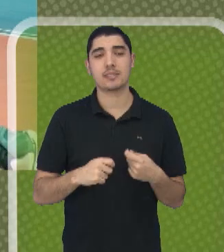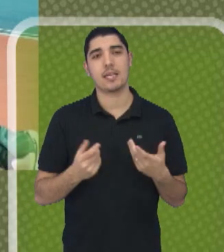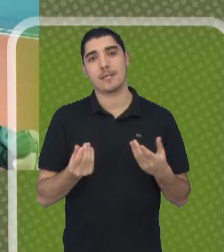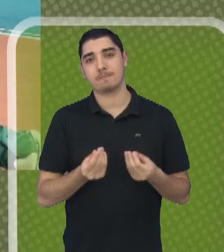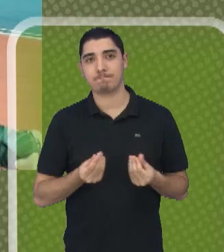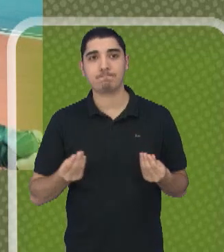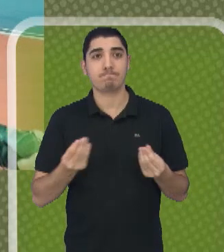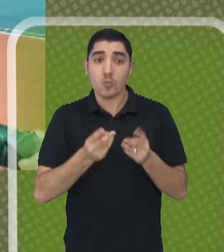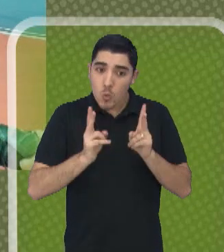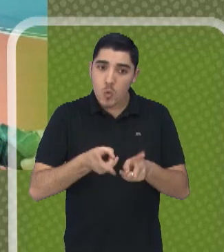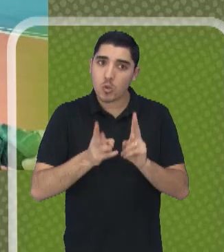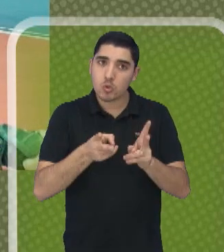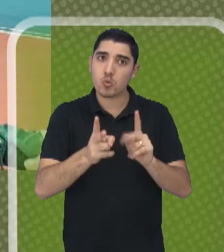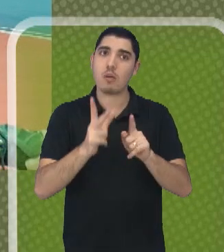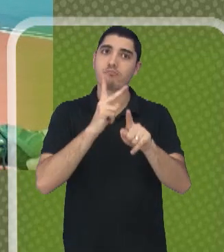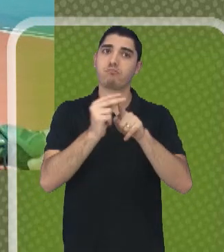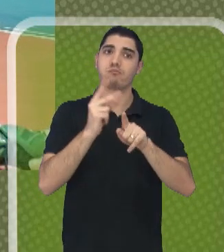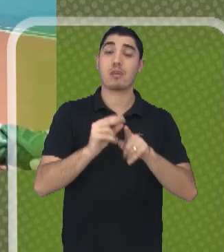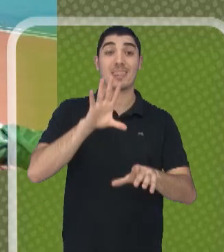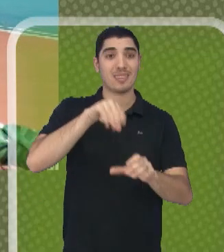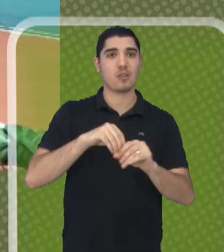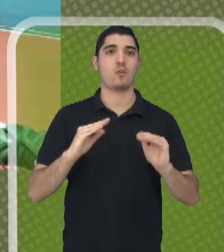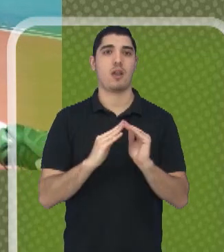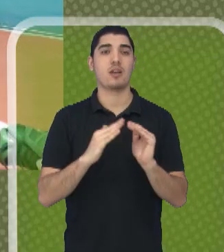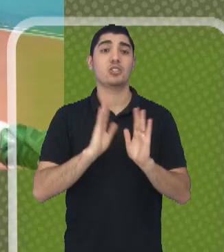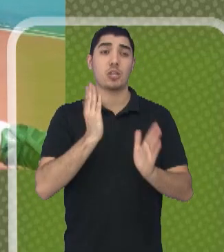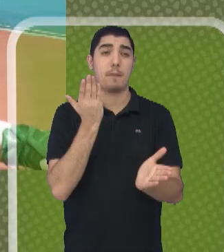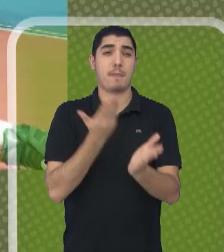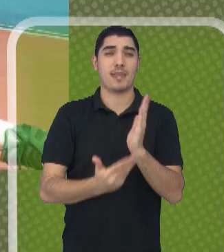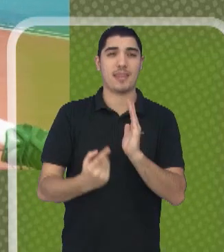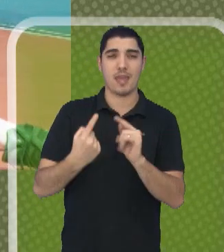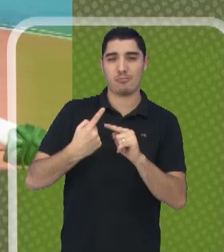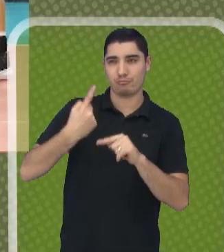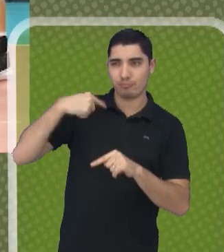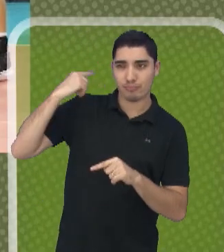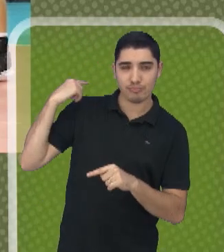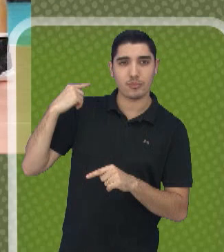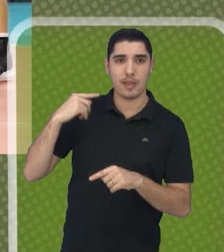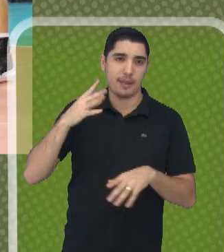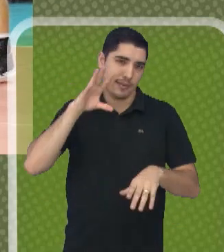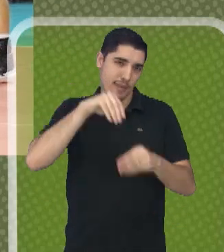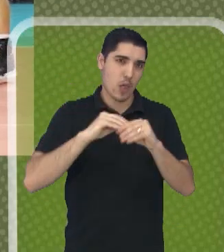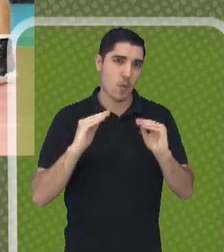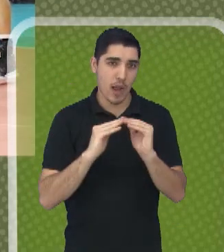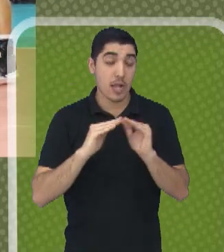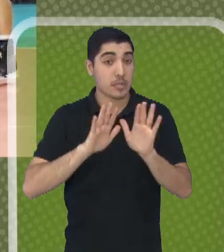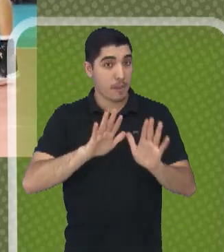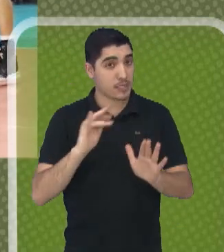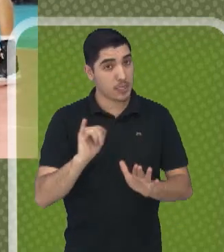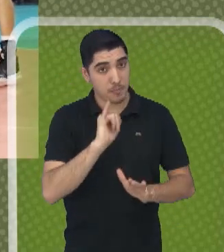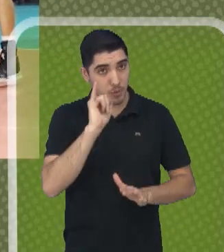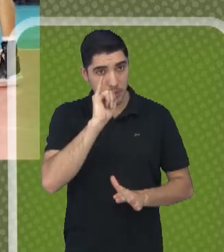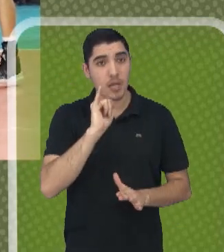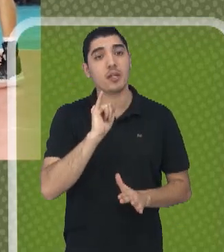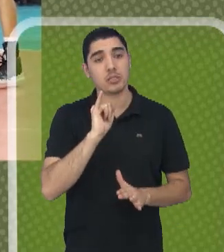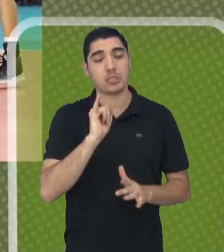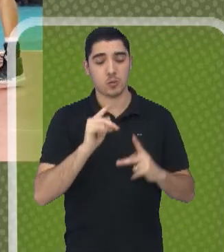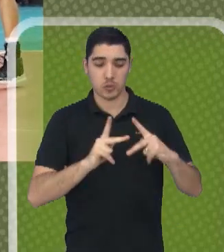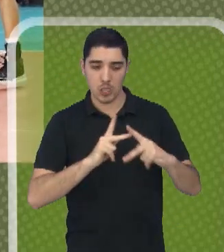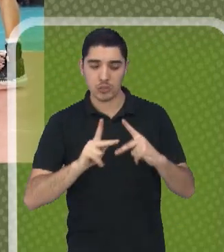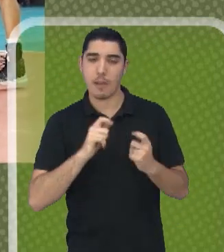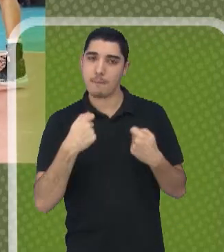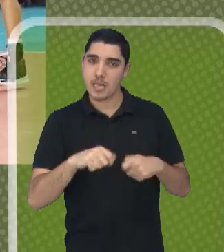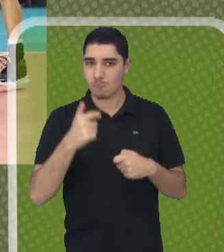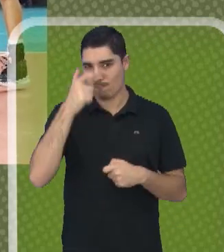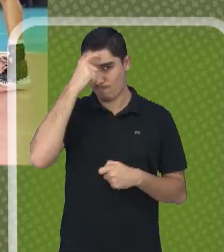essa constância também dentro de casa, né? Perdeu alguns jogos dentro de casa, enfim. Importante que o São José tenha essa consciência de que